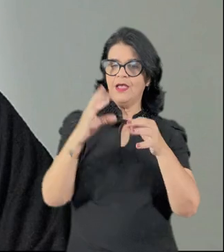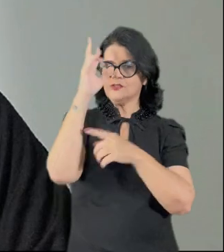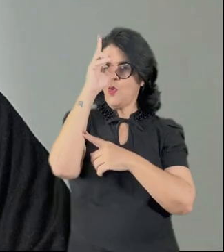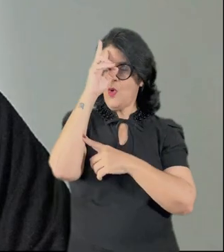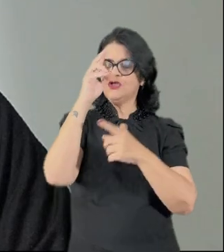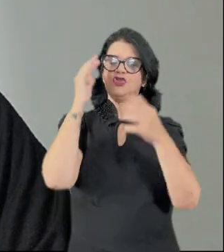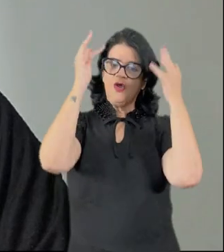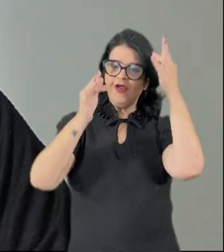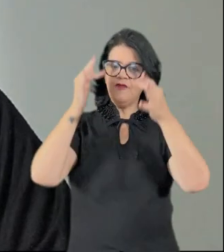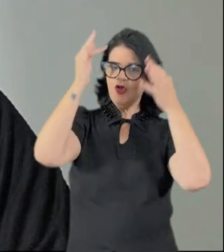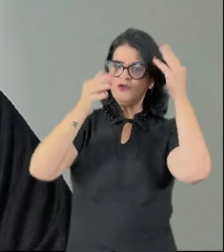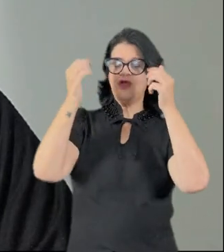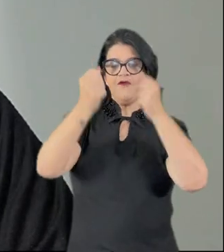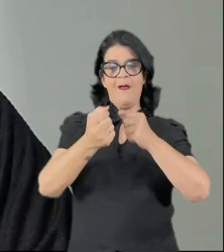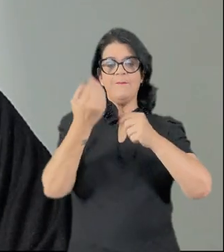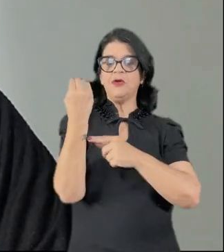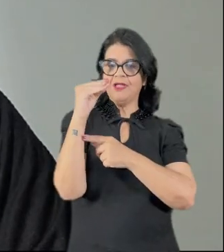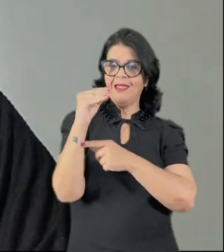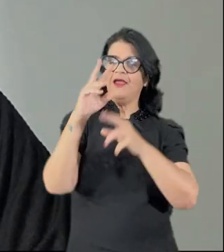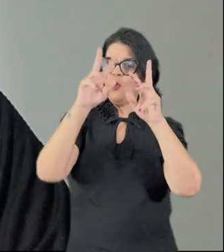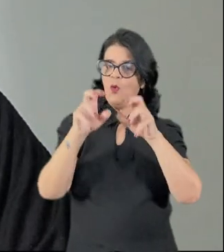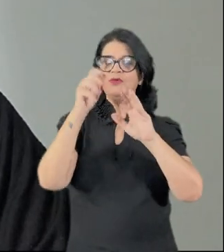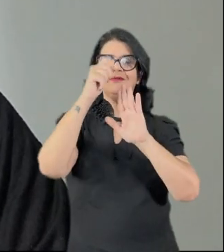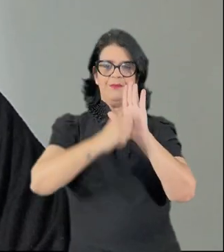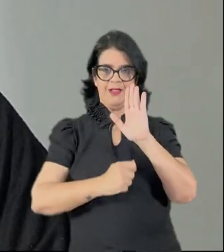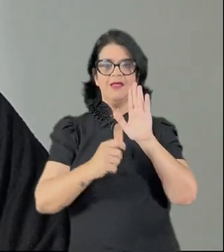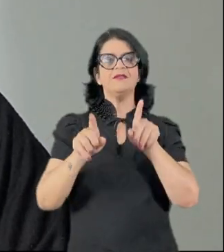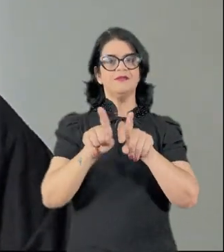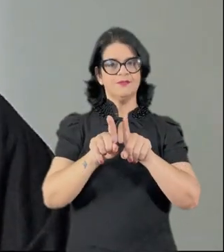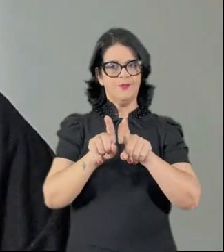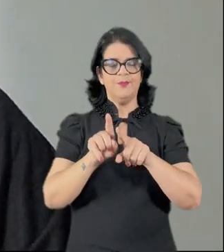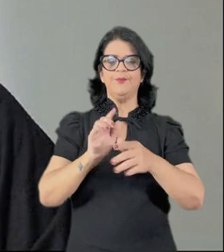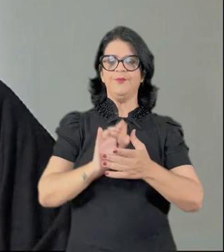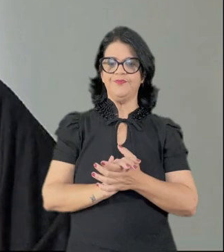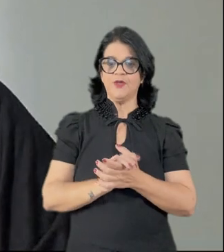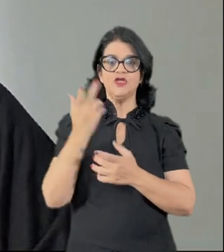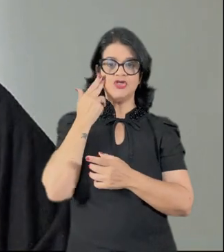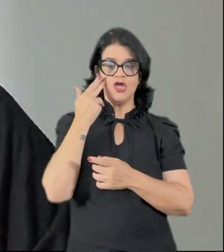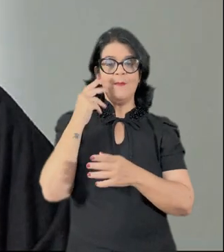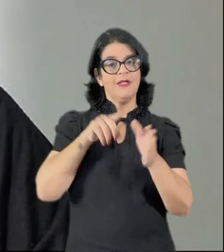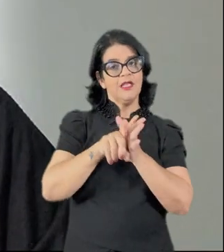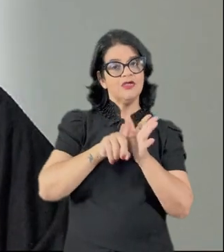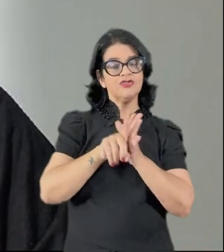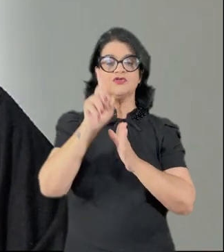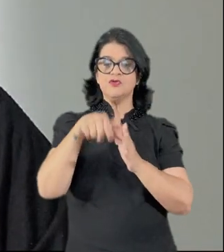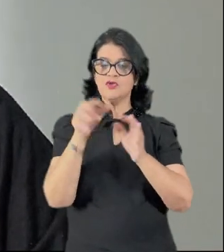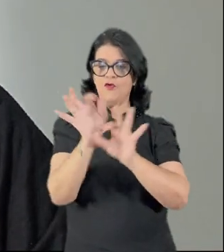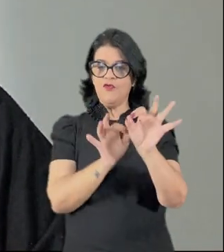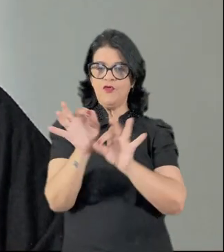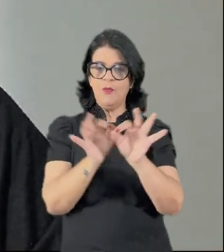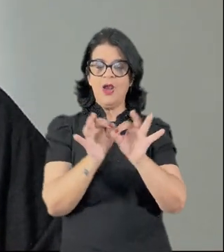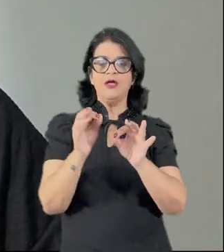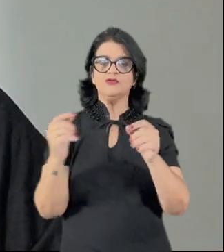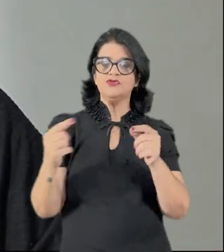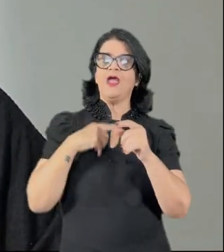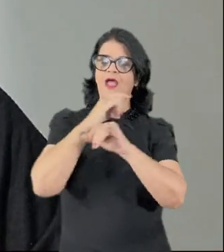história e a filosofia podem cair até como tema da redação Geralmente as questões são formuladas com um